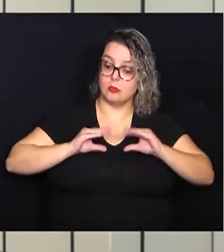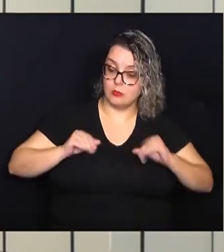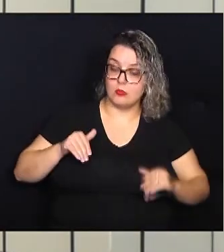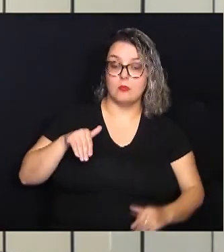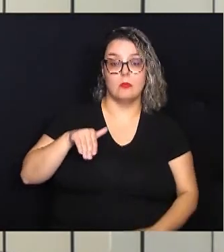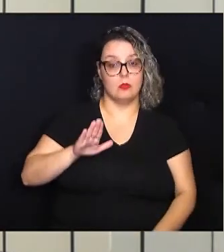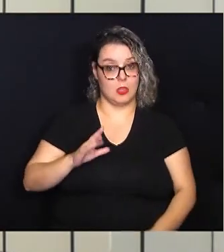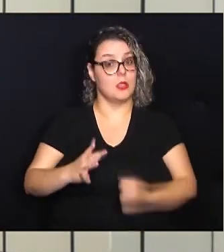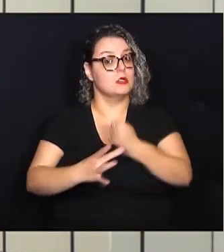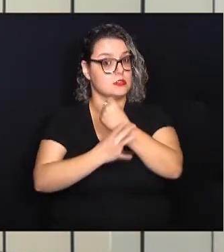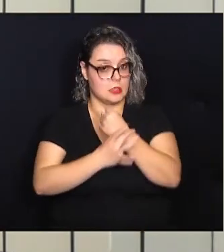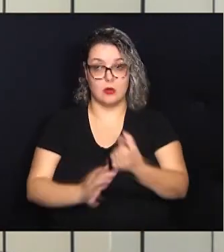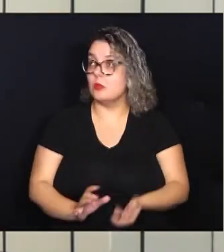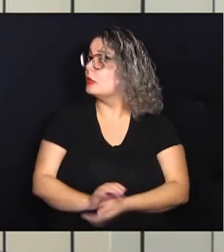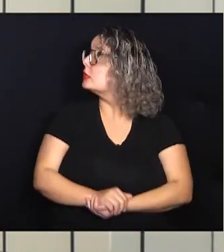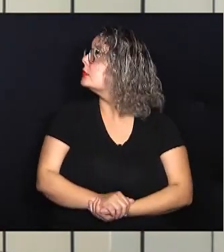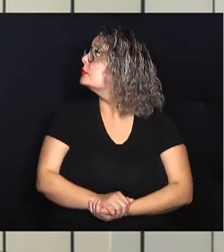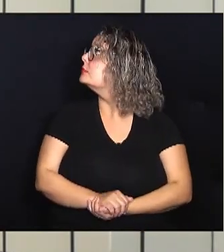e seguro.